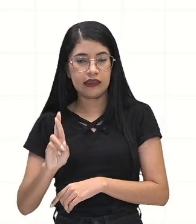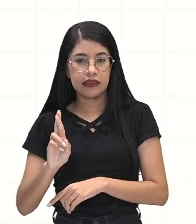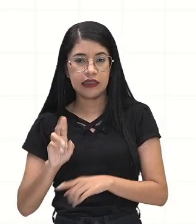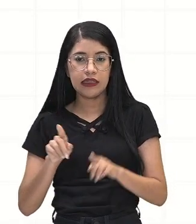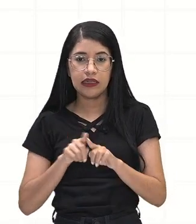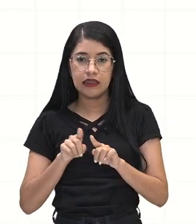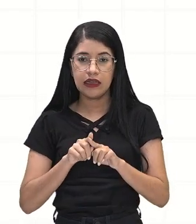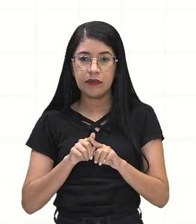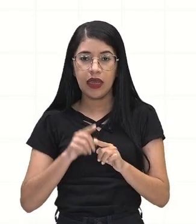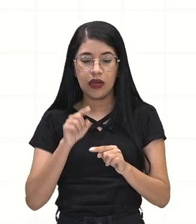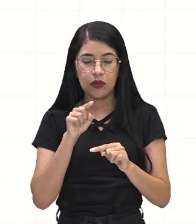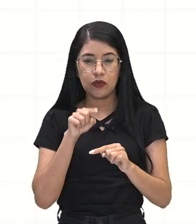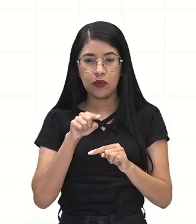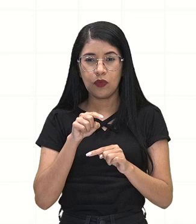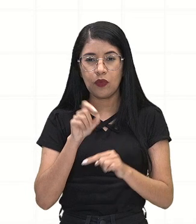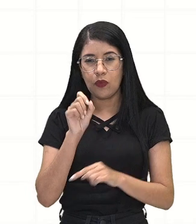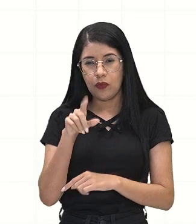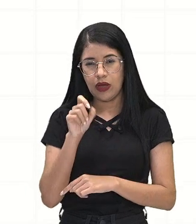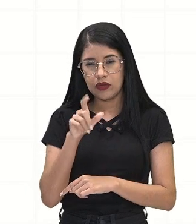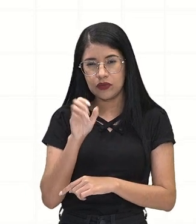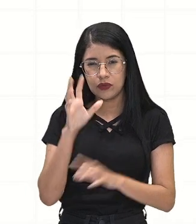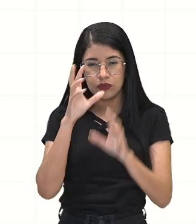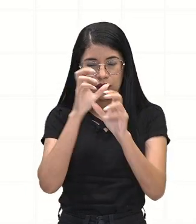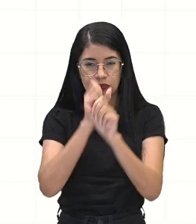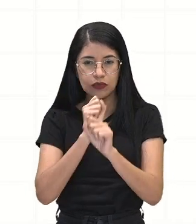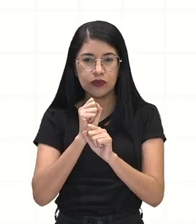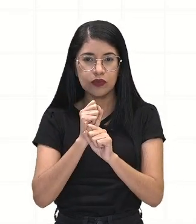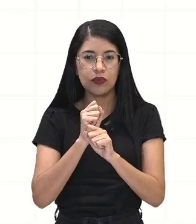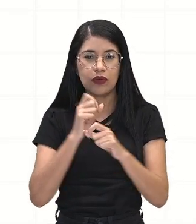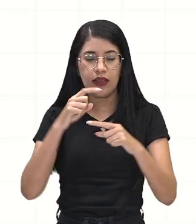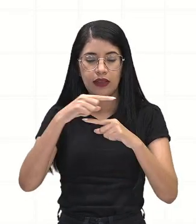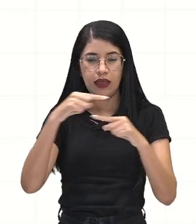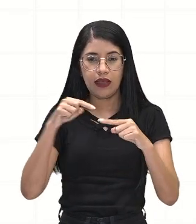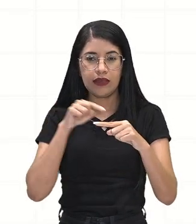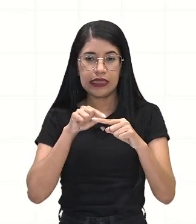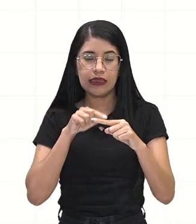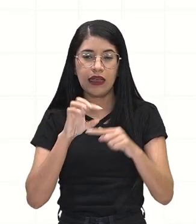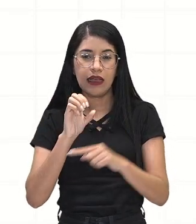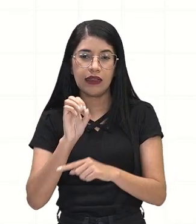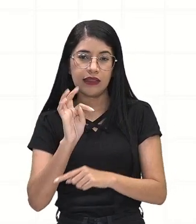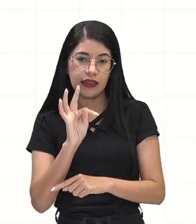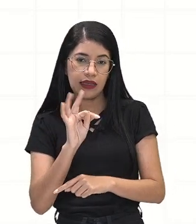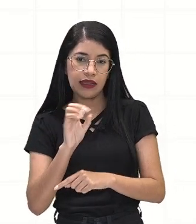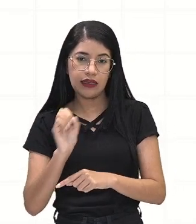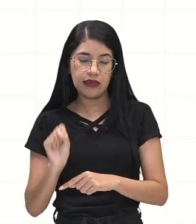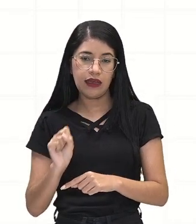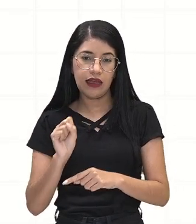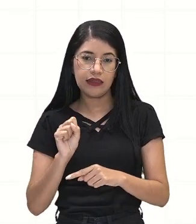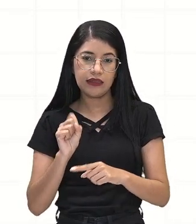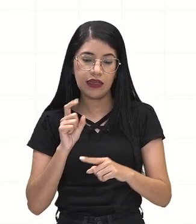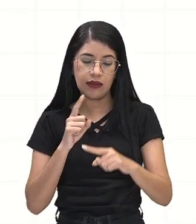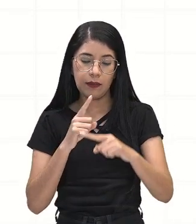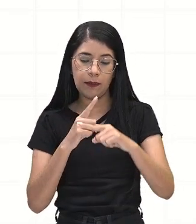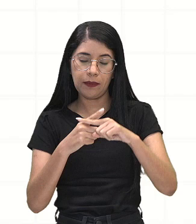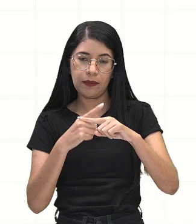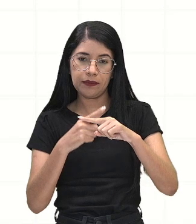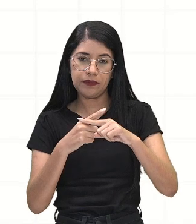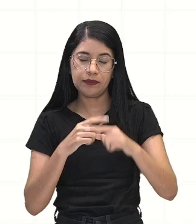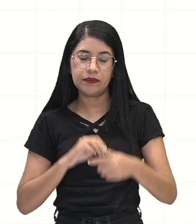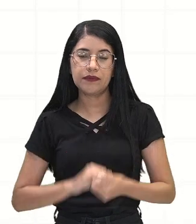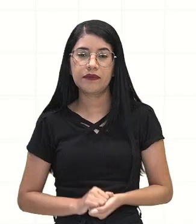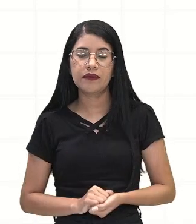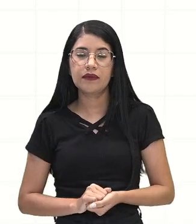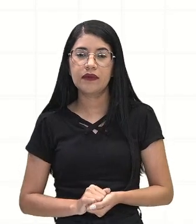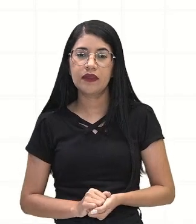vou ter outro ponto de contato, mas agora entre a reta T e a reta S. Nesse caso, eu